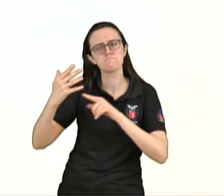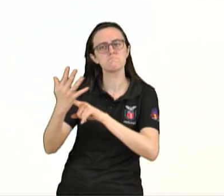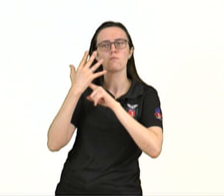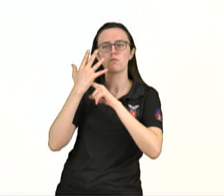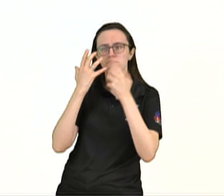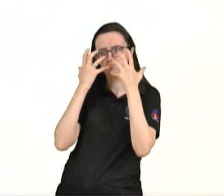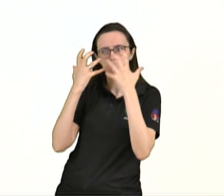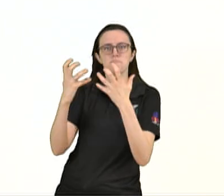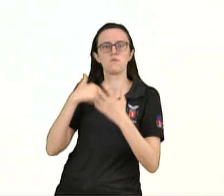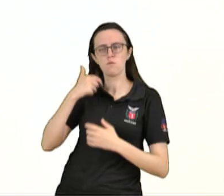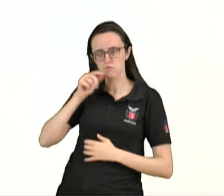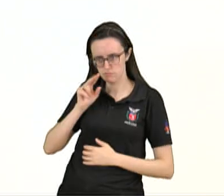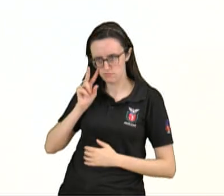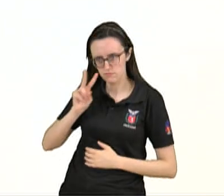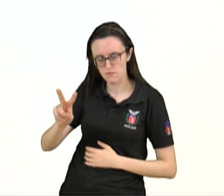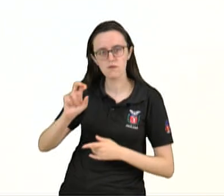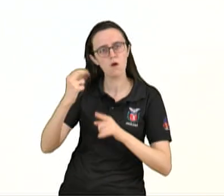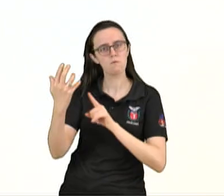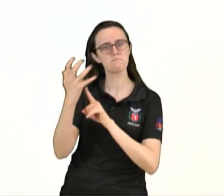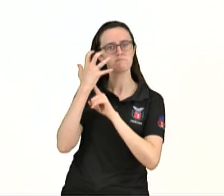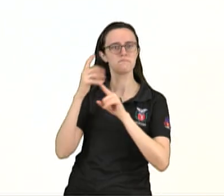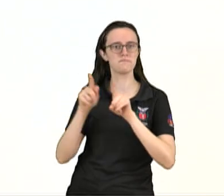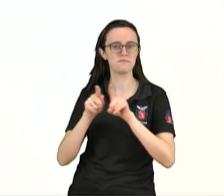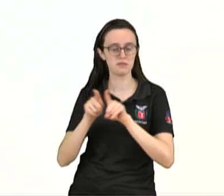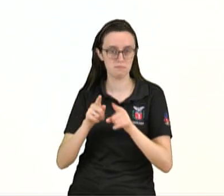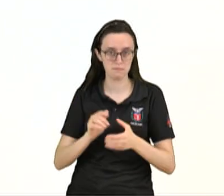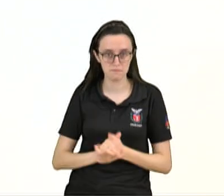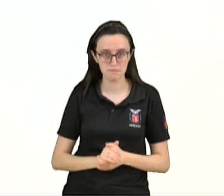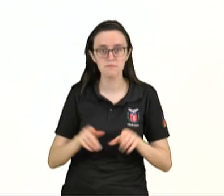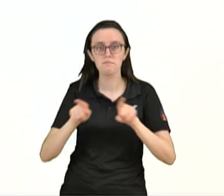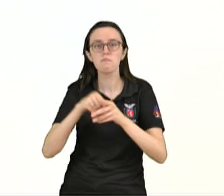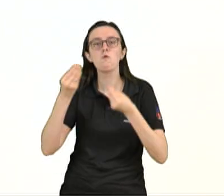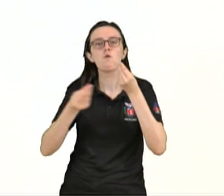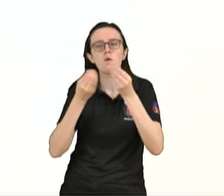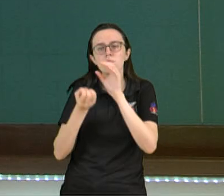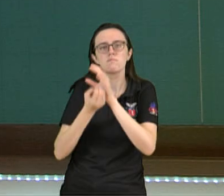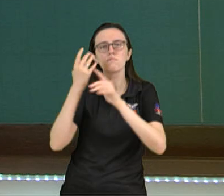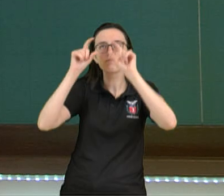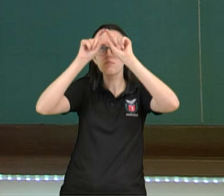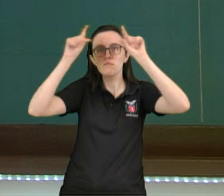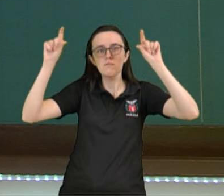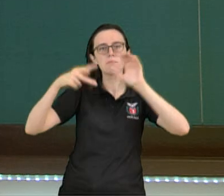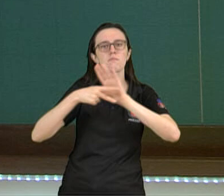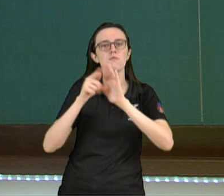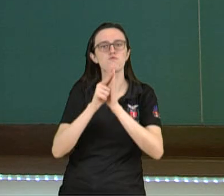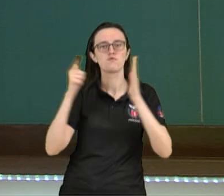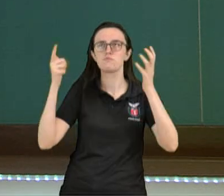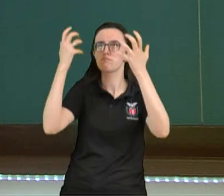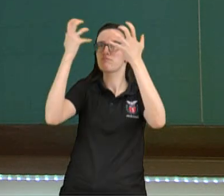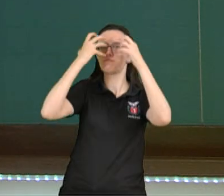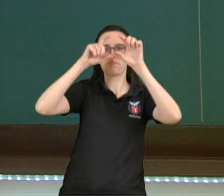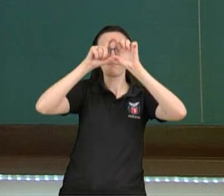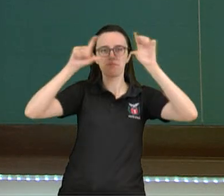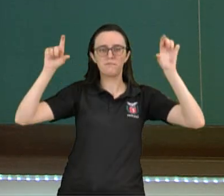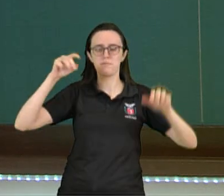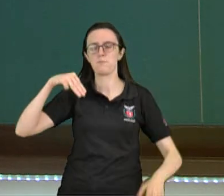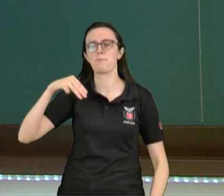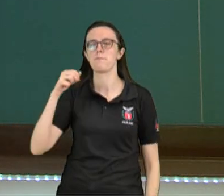leitor ou influenciá-lo e produzir manchetes jornalísticas.